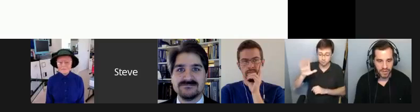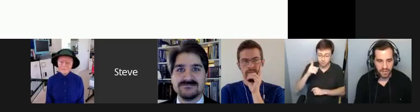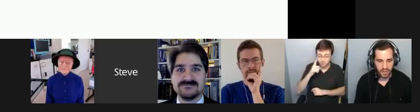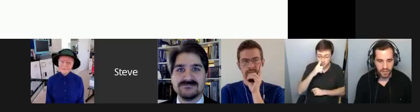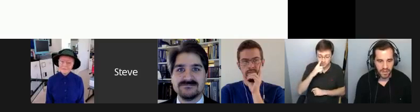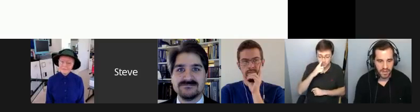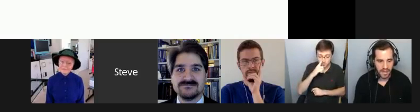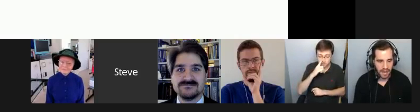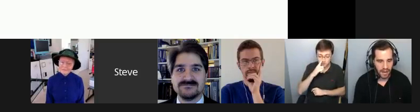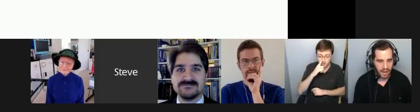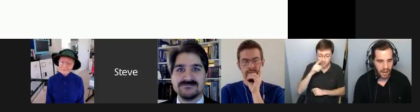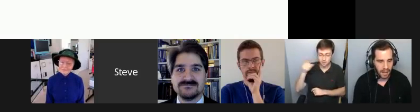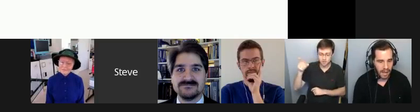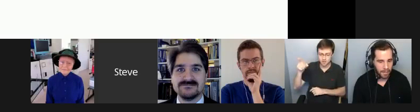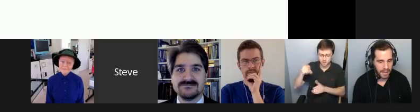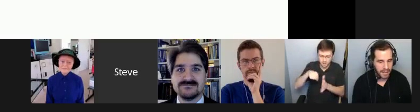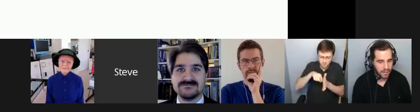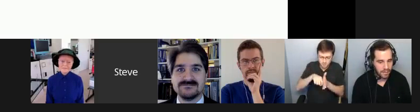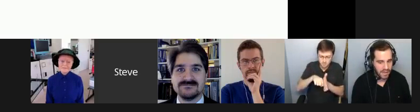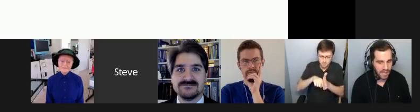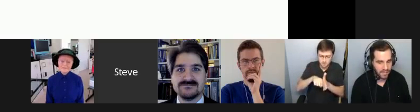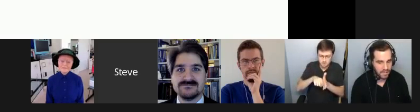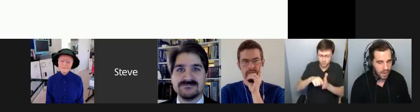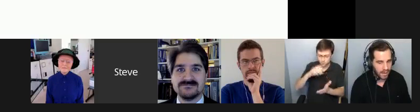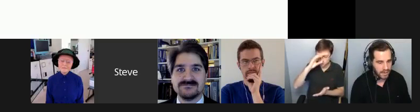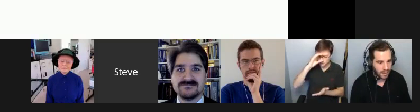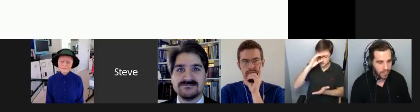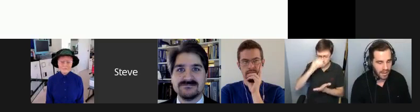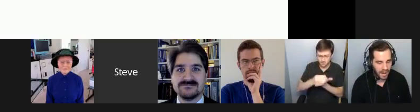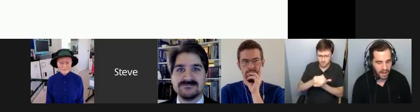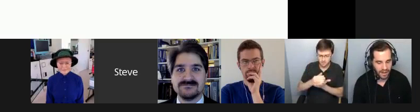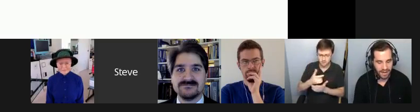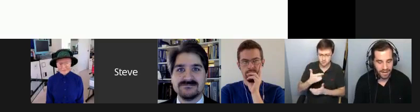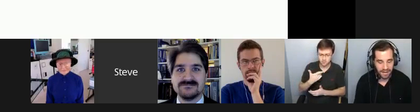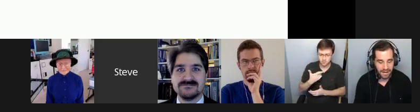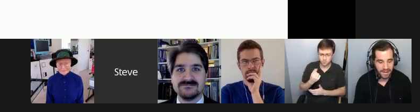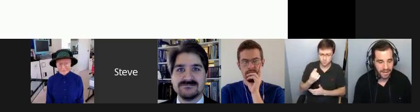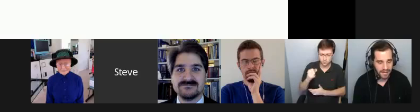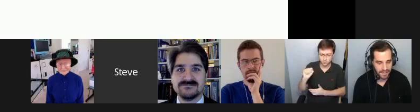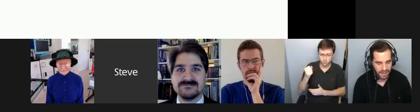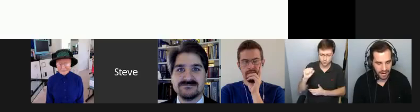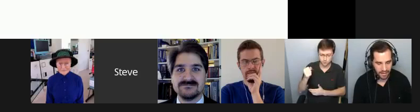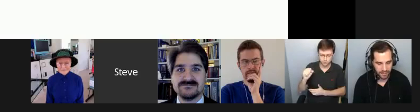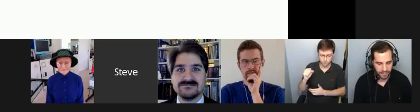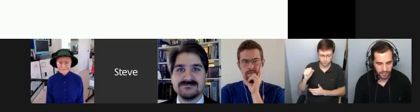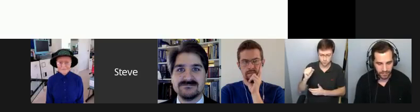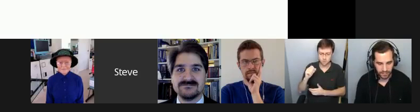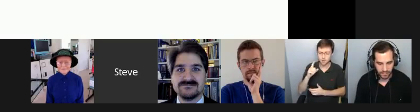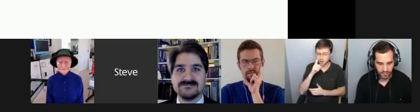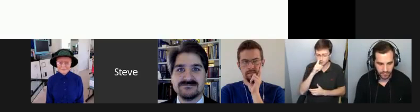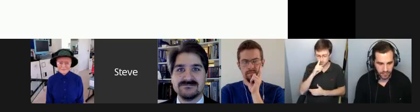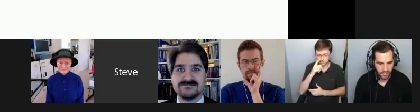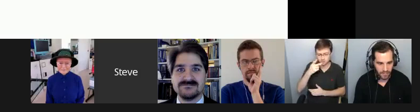Então, o objetivo é utilizar a captação dos sinais visuais, ampliar e exercitar